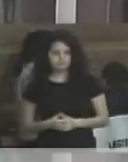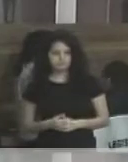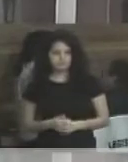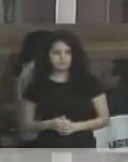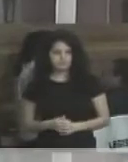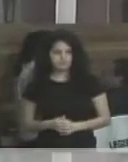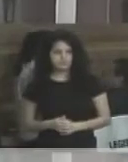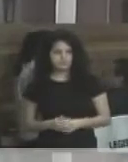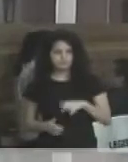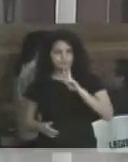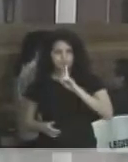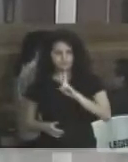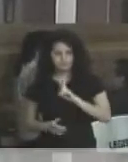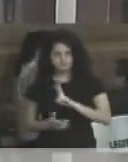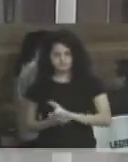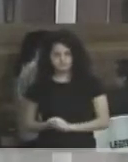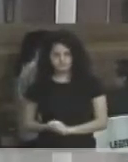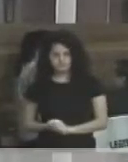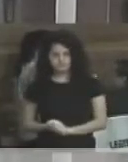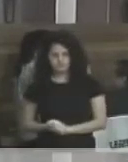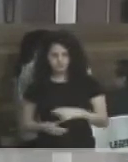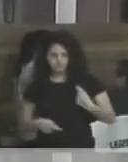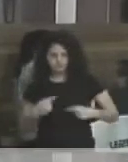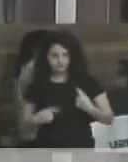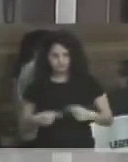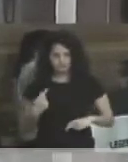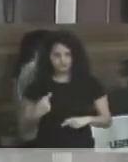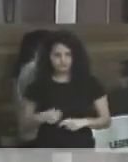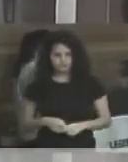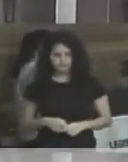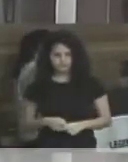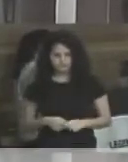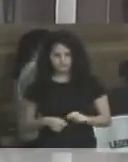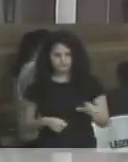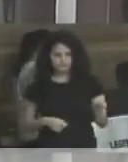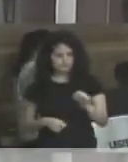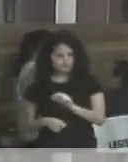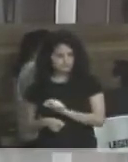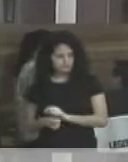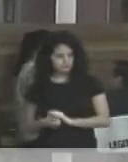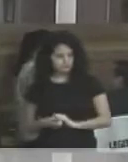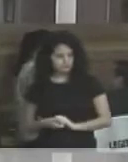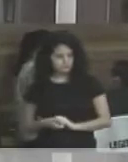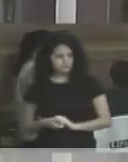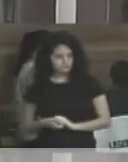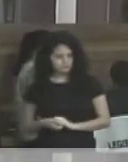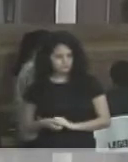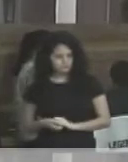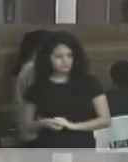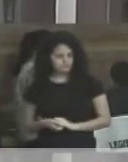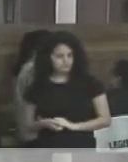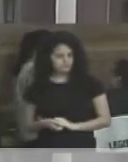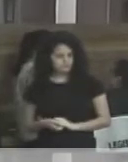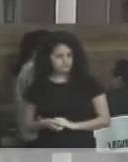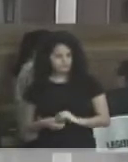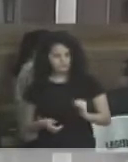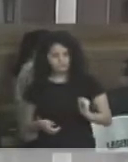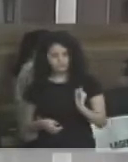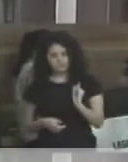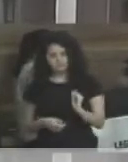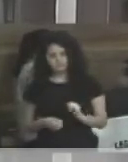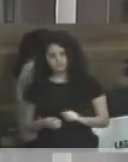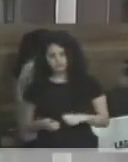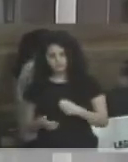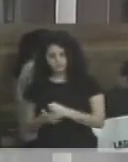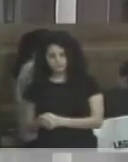poder observar que a política, esses setores que fazem tantas negociações, principalmente vendendo o